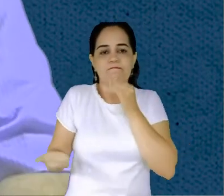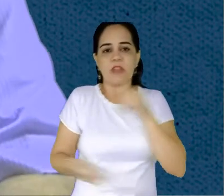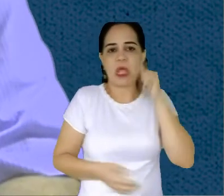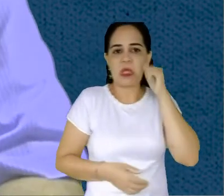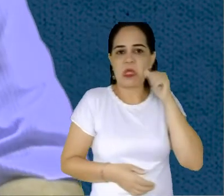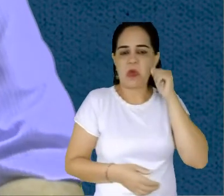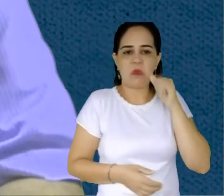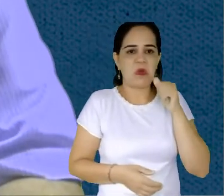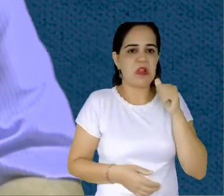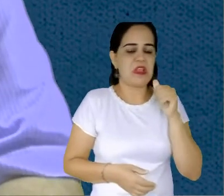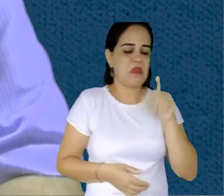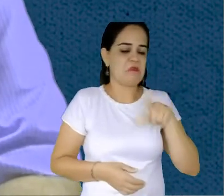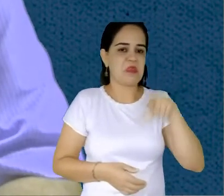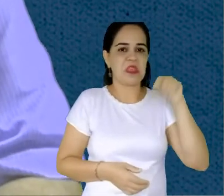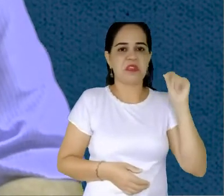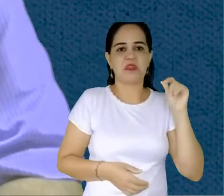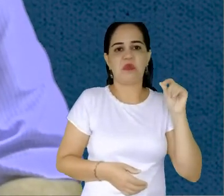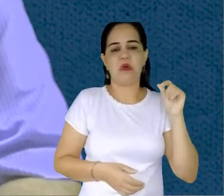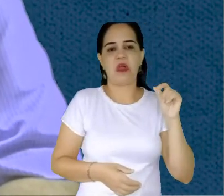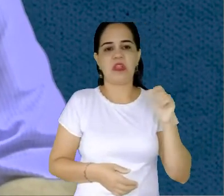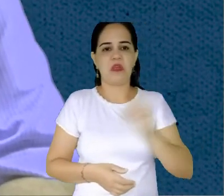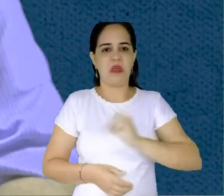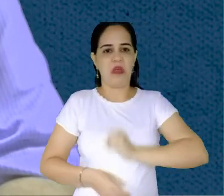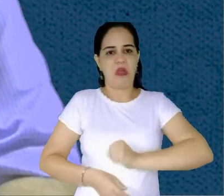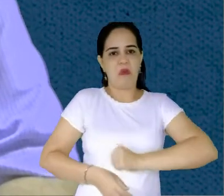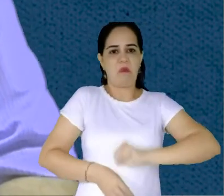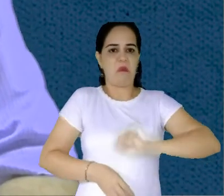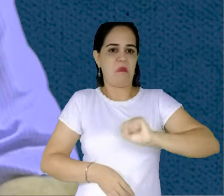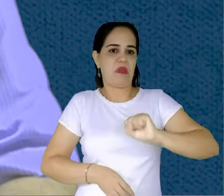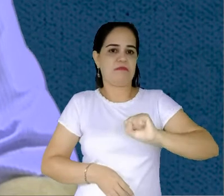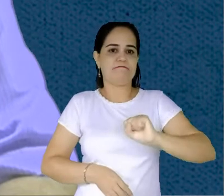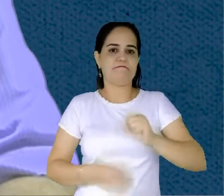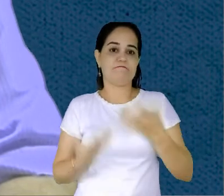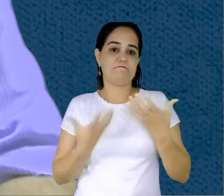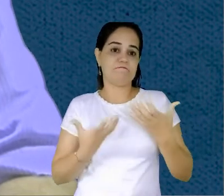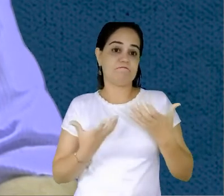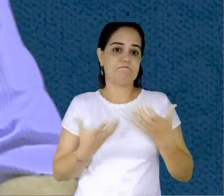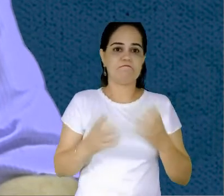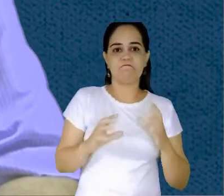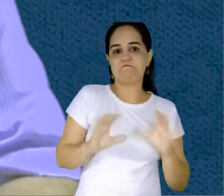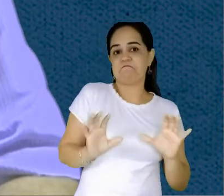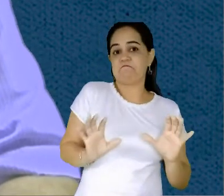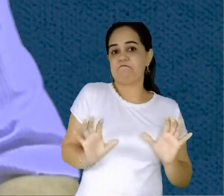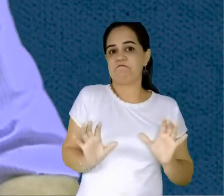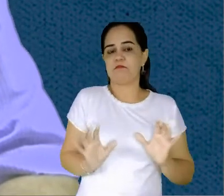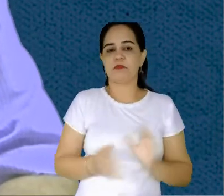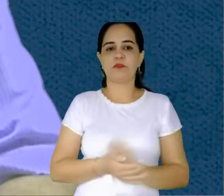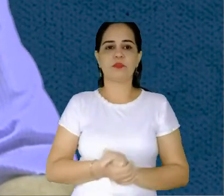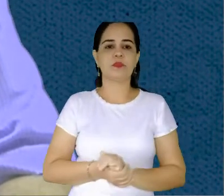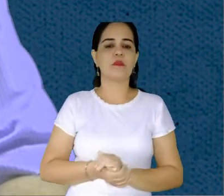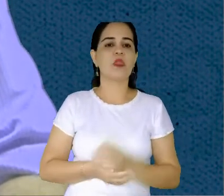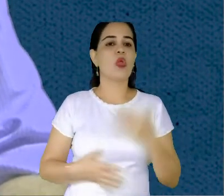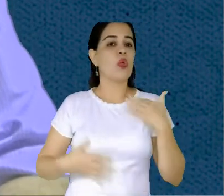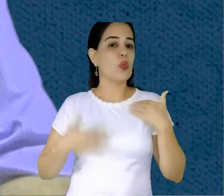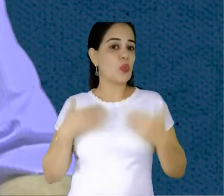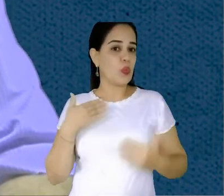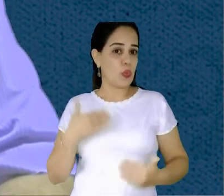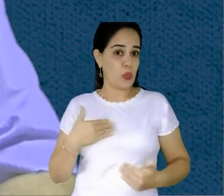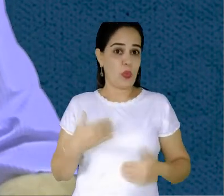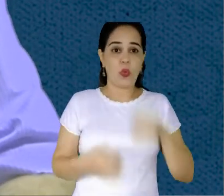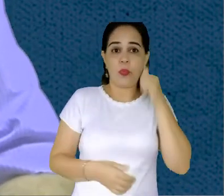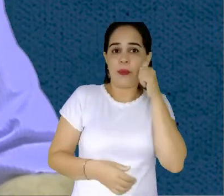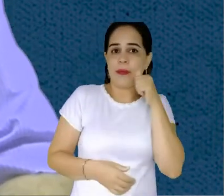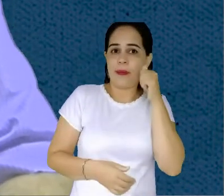corpo. Não entendem, por exemplo, que o corpo dela não é só dela, que no corpo